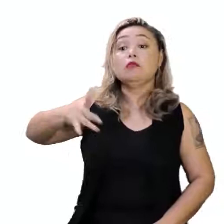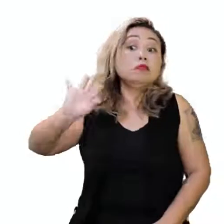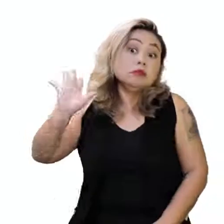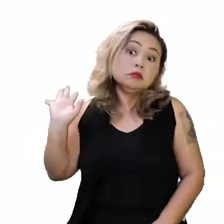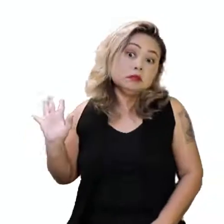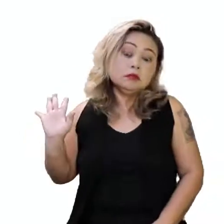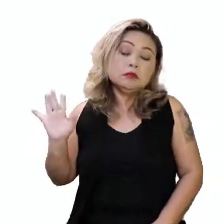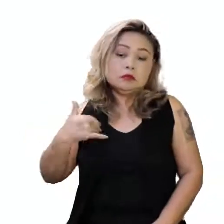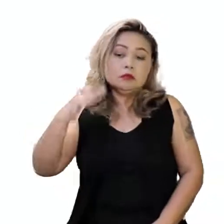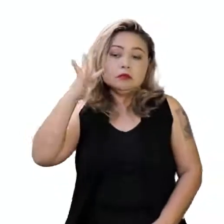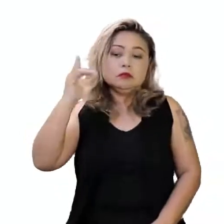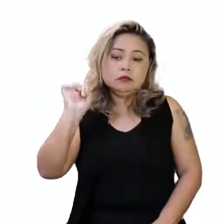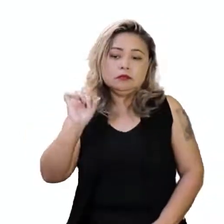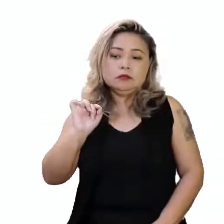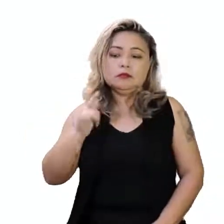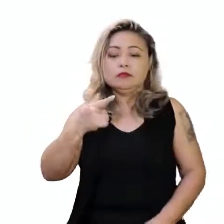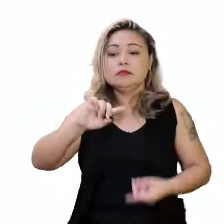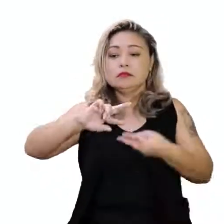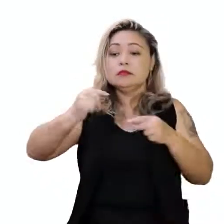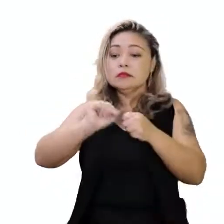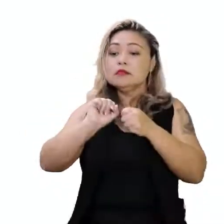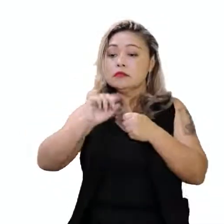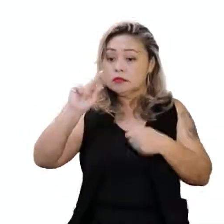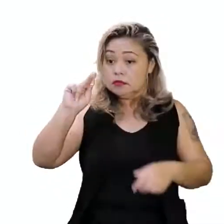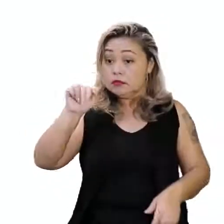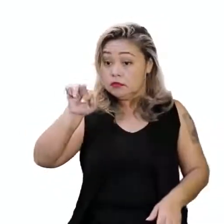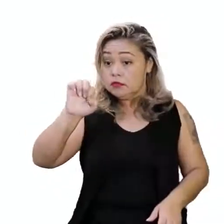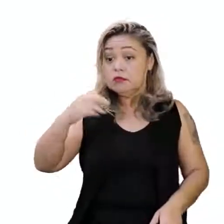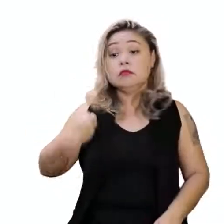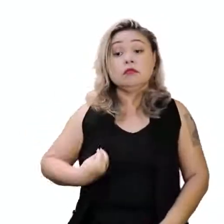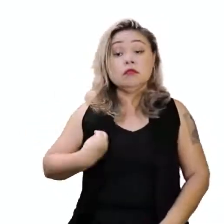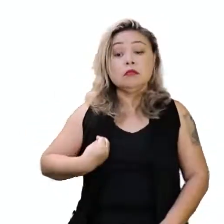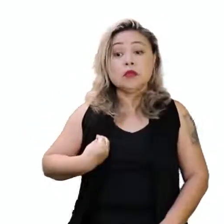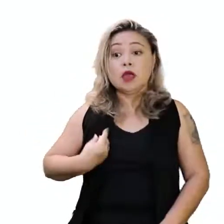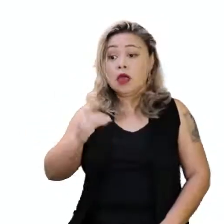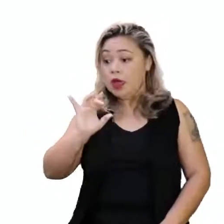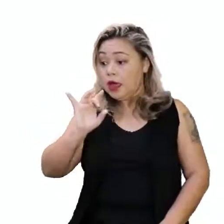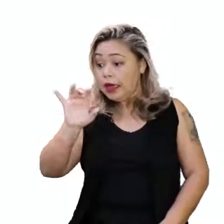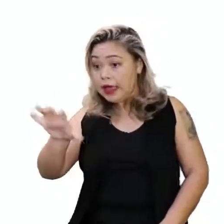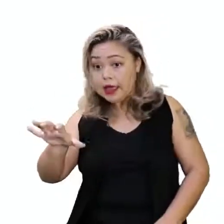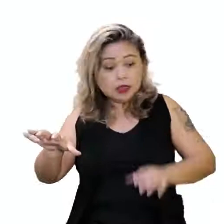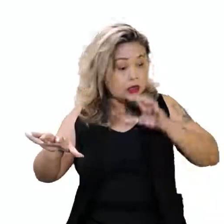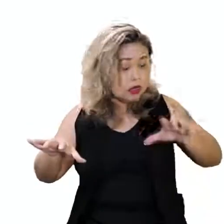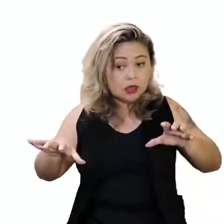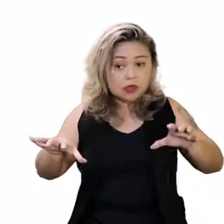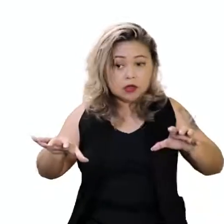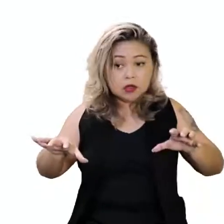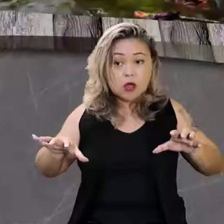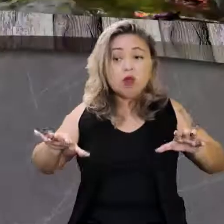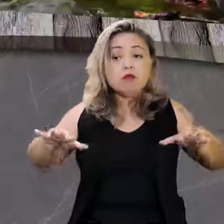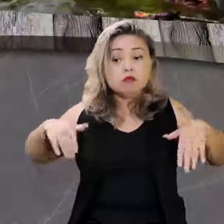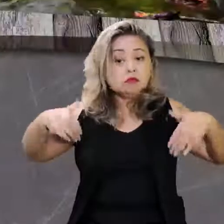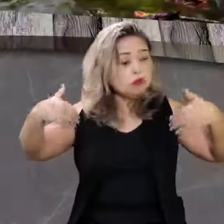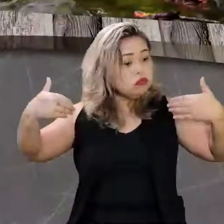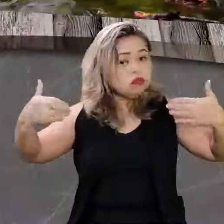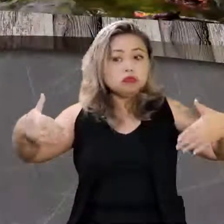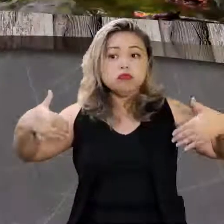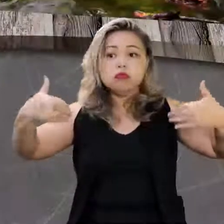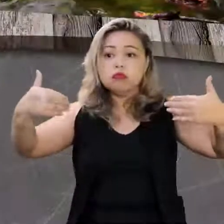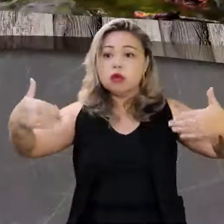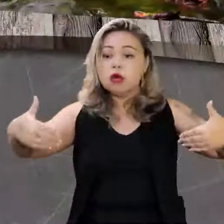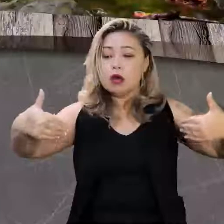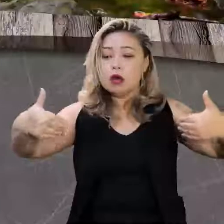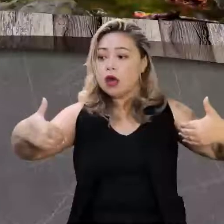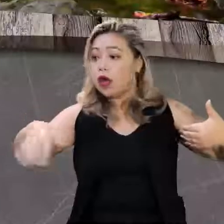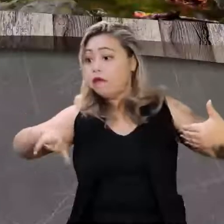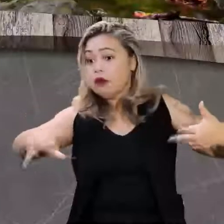fazer. Vamos imaginar que essas bolinhas sejam seres vivos. Então, o que eu quero te dizer? Que em cada um, quando esse processo está acontecendo